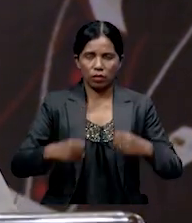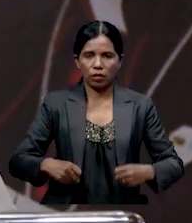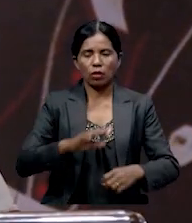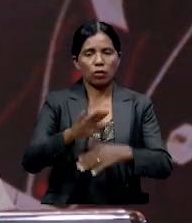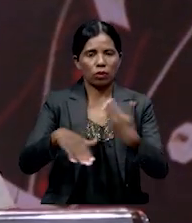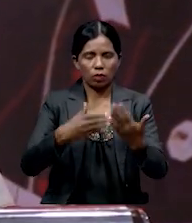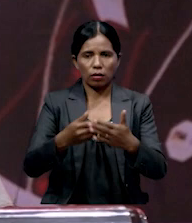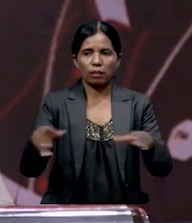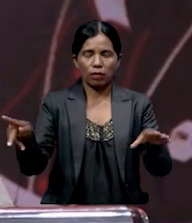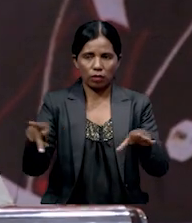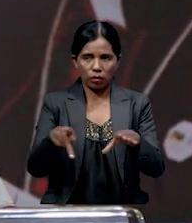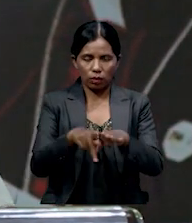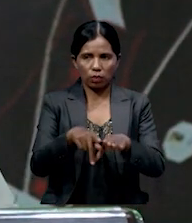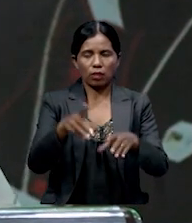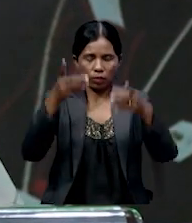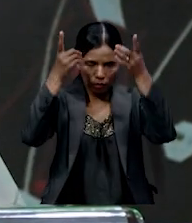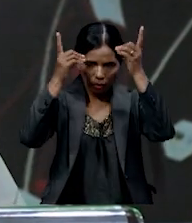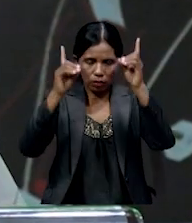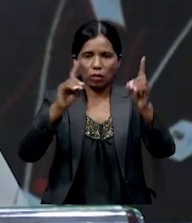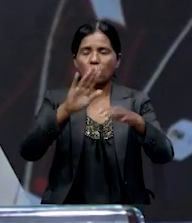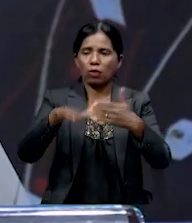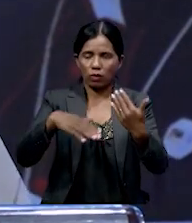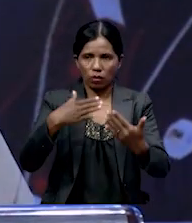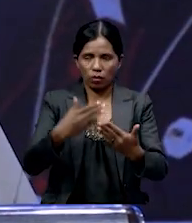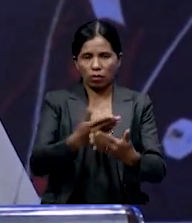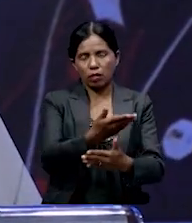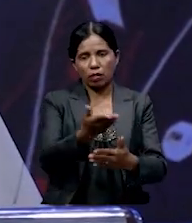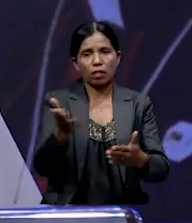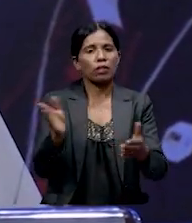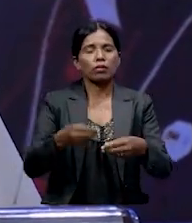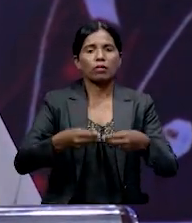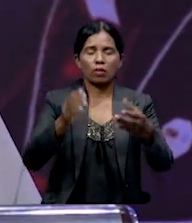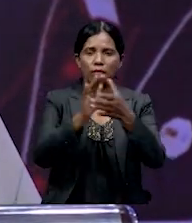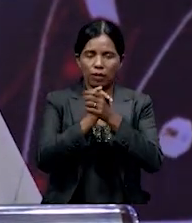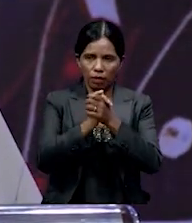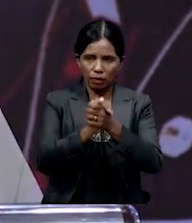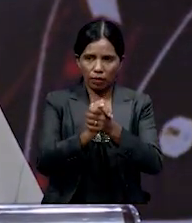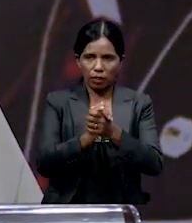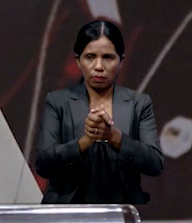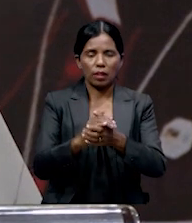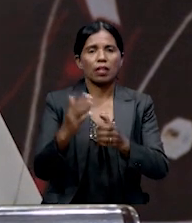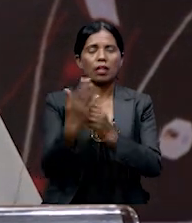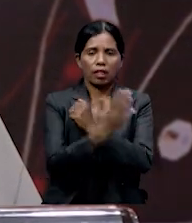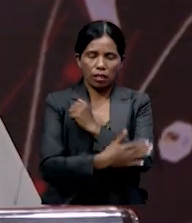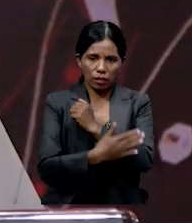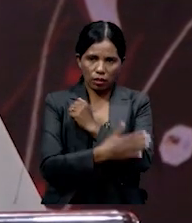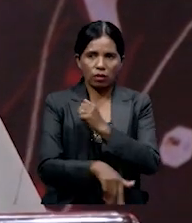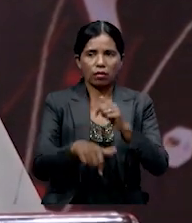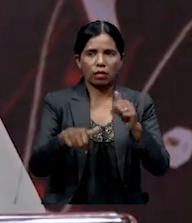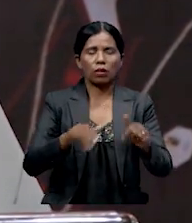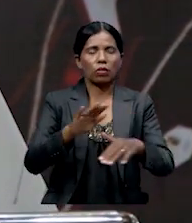presentes, desejando todo o bem, os meus parabéns para o país e para todos